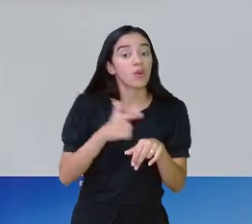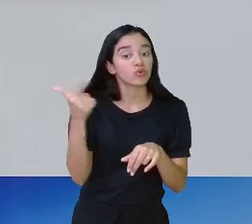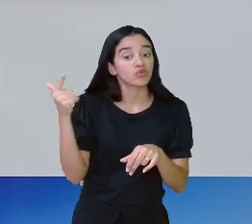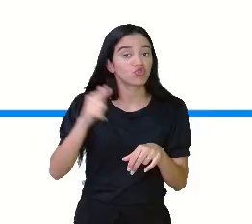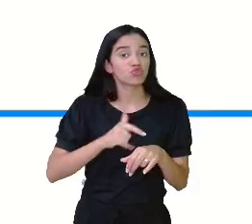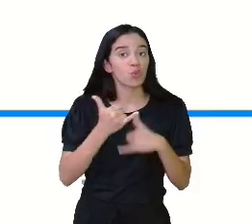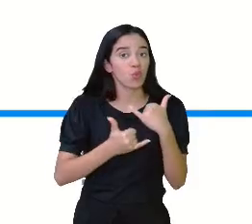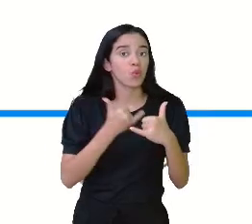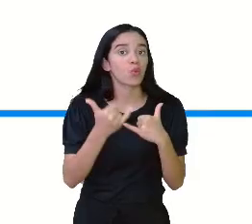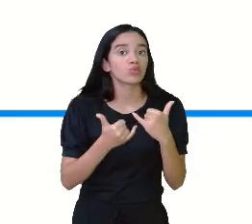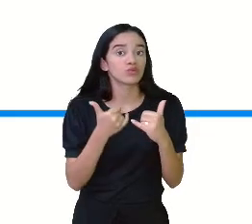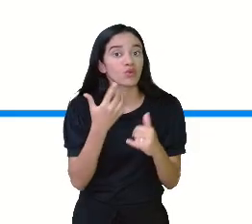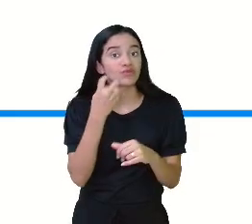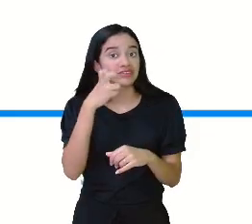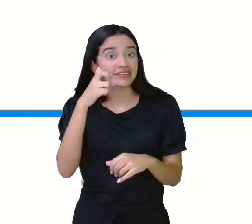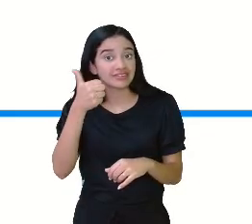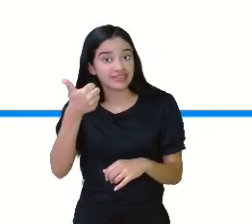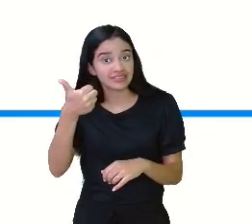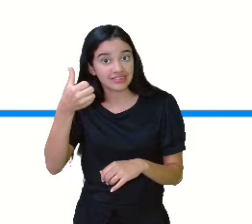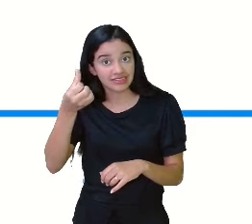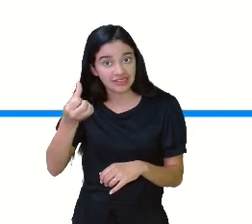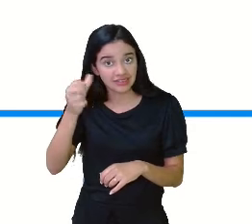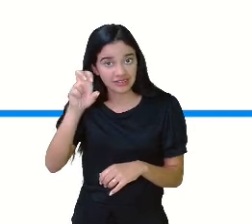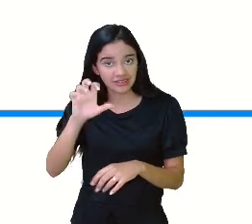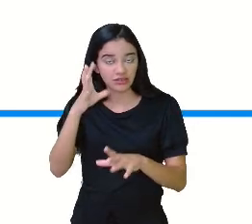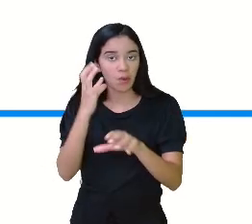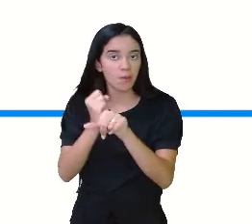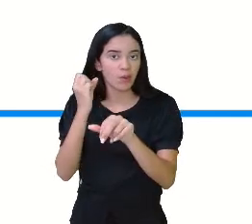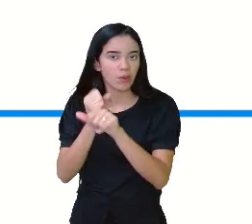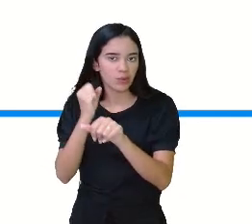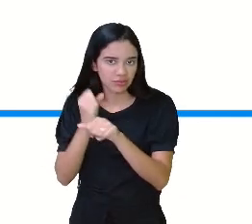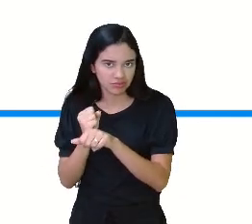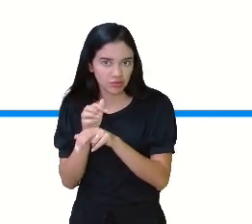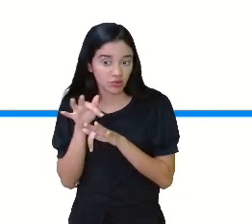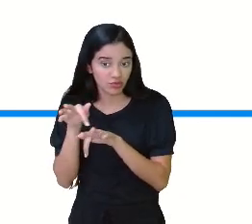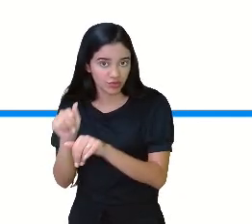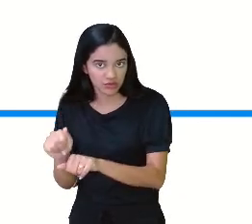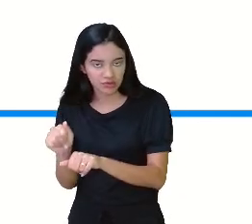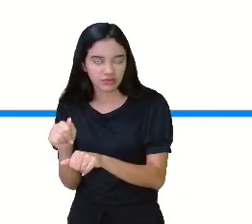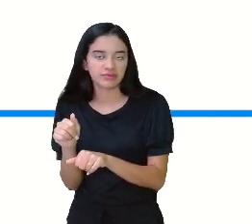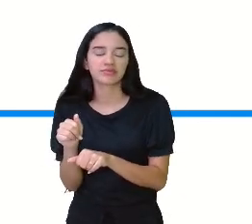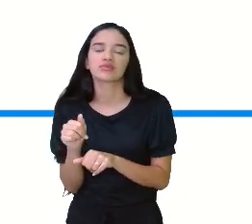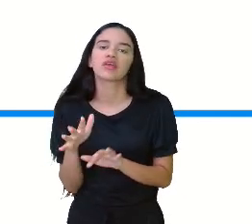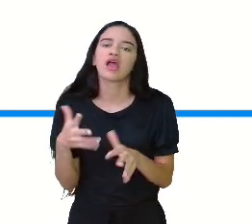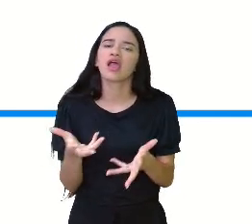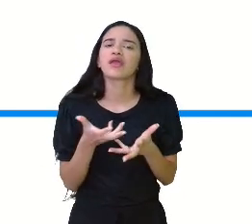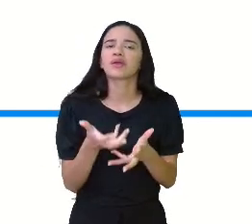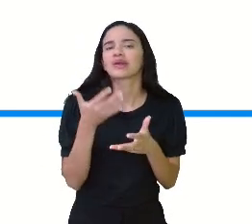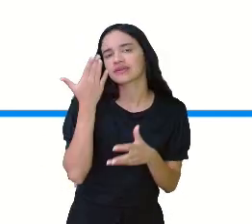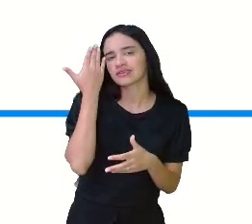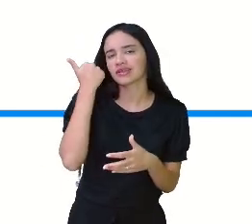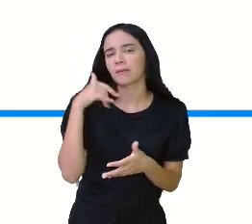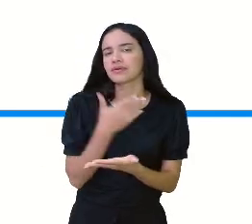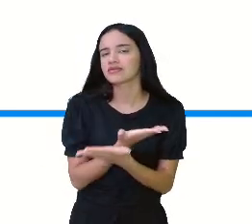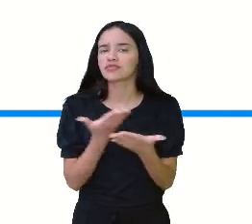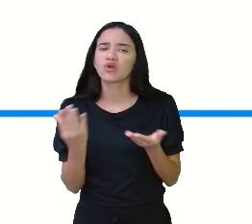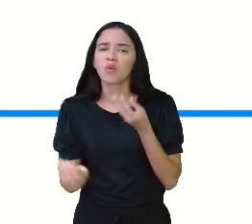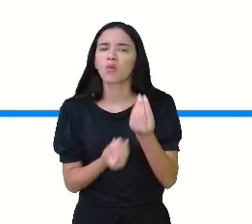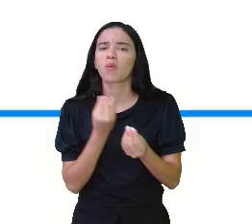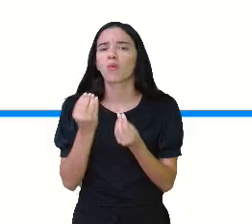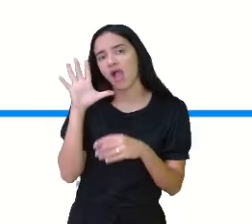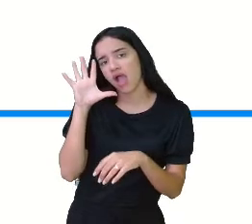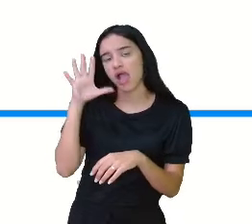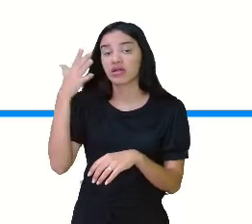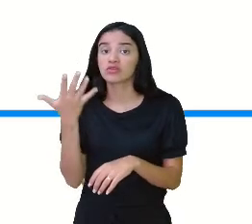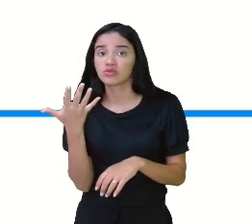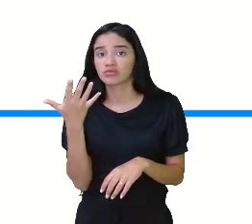no final ele conseguiu 65 pontos. Eu quero saber de vocês como é que a gente vai